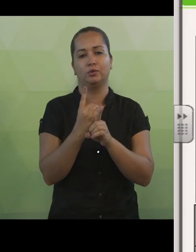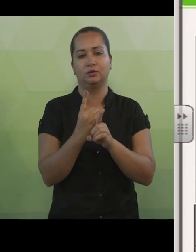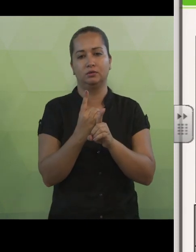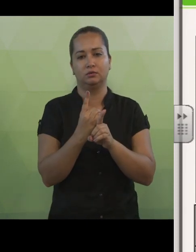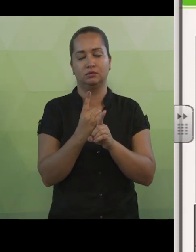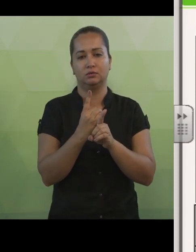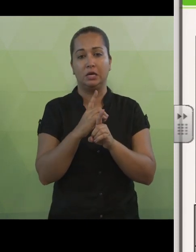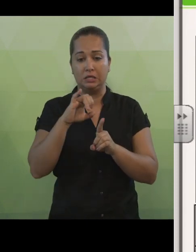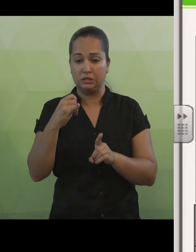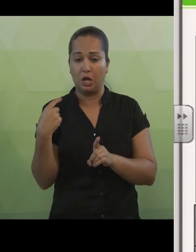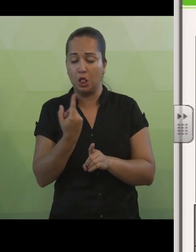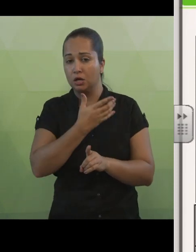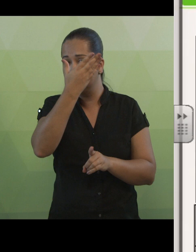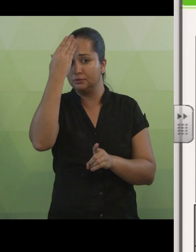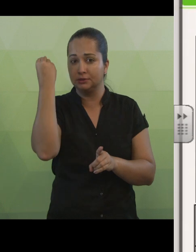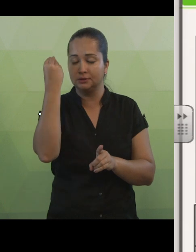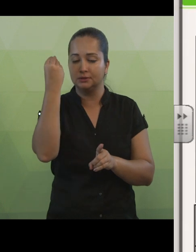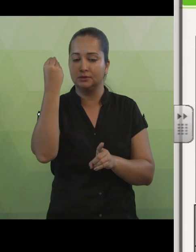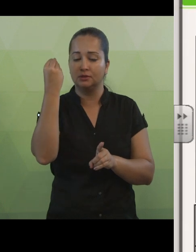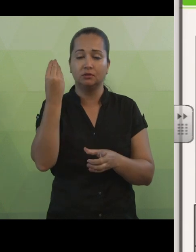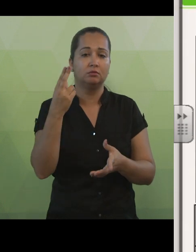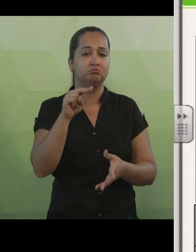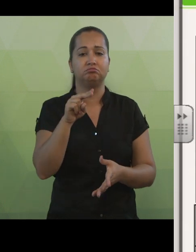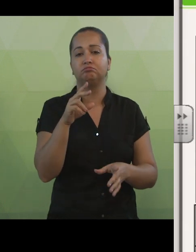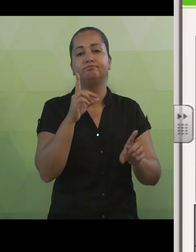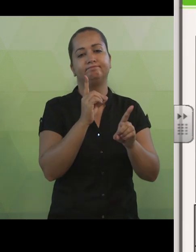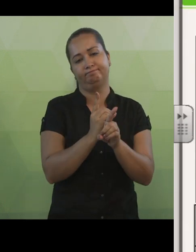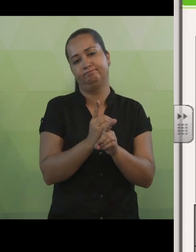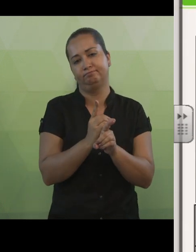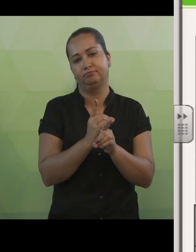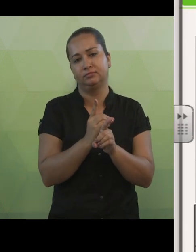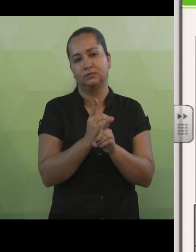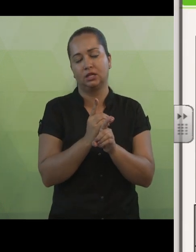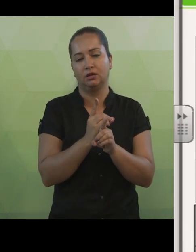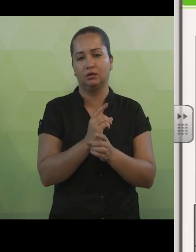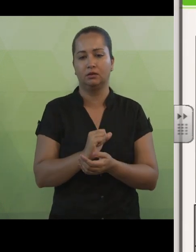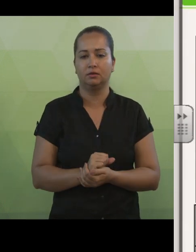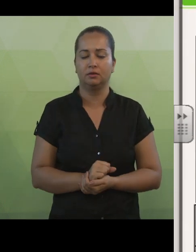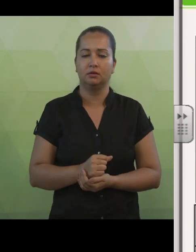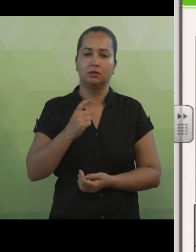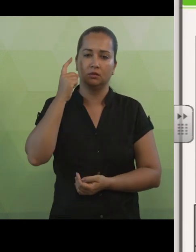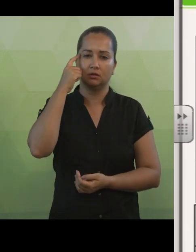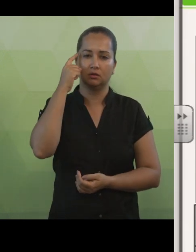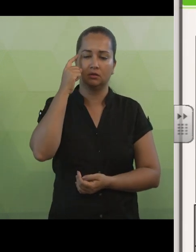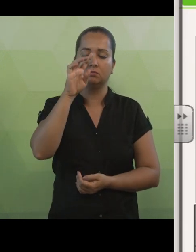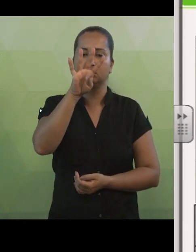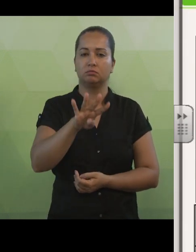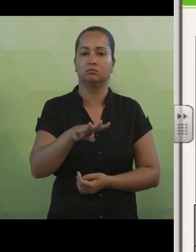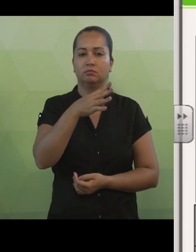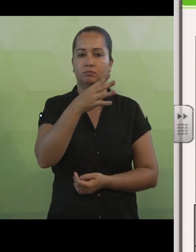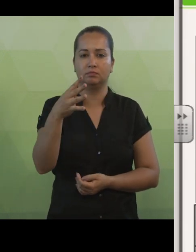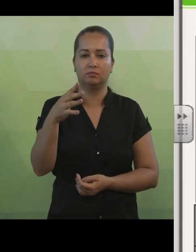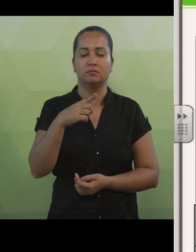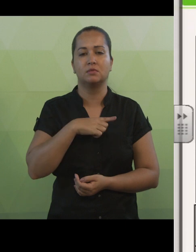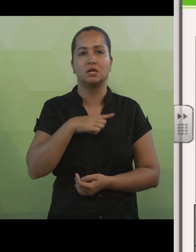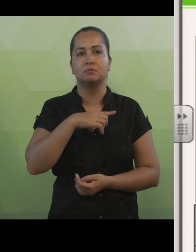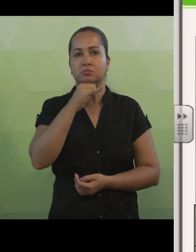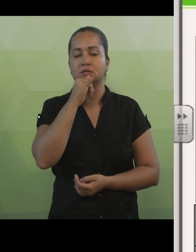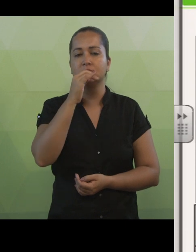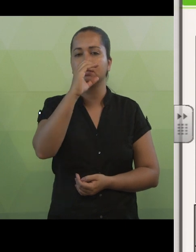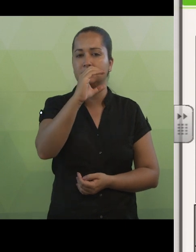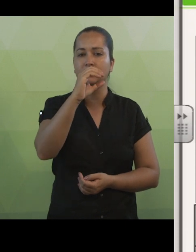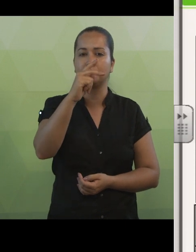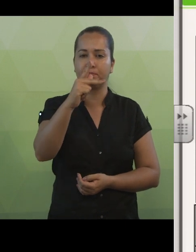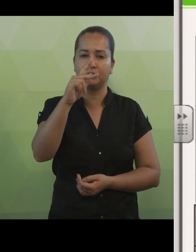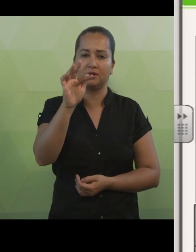porque não vão ter um atributo que vai ser identificado unicamente. Então, imagine que você tem uma tabela lá que tem o campo CPF,